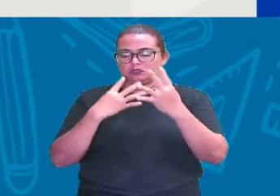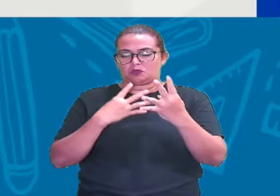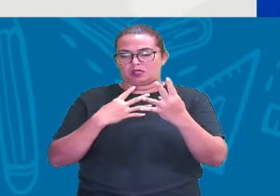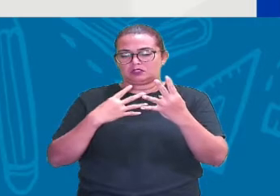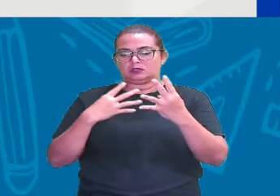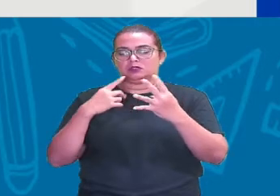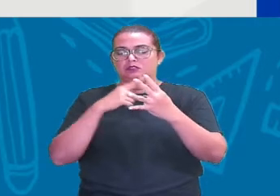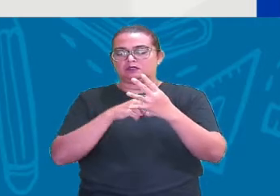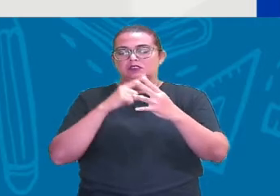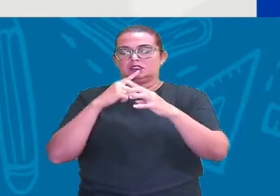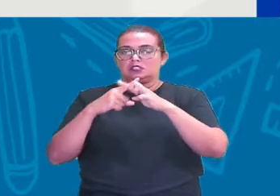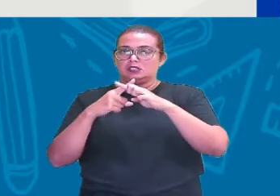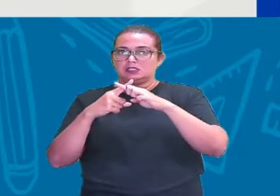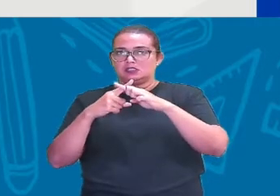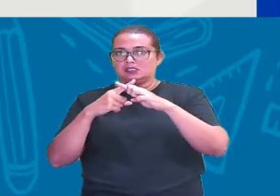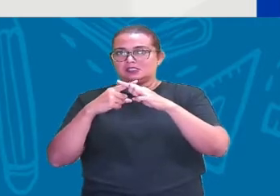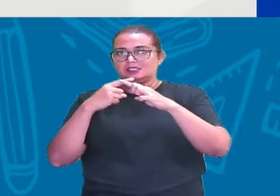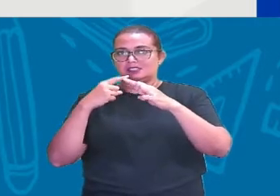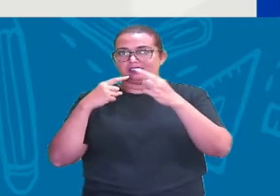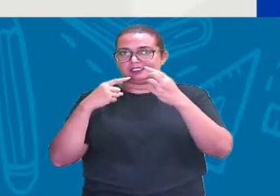12. 12 vezes 5,